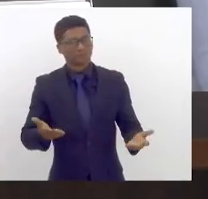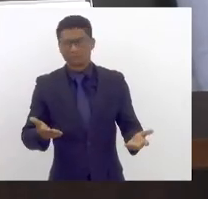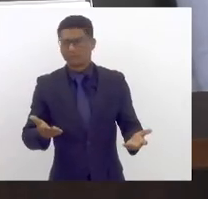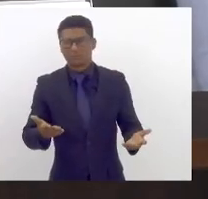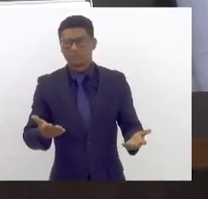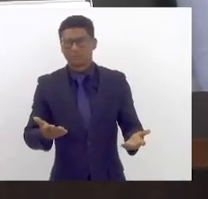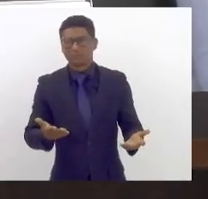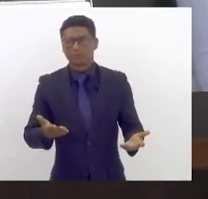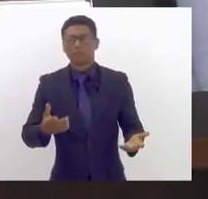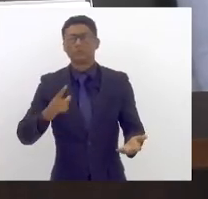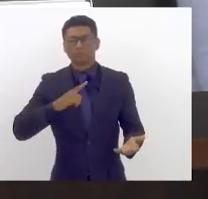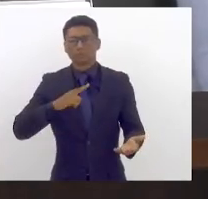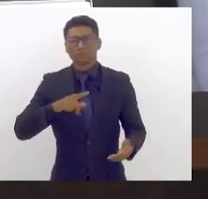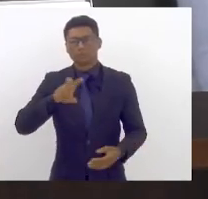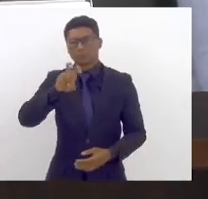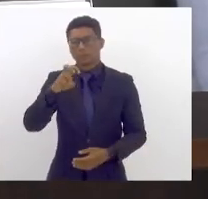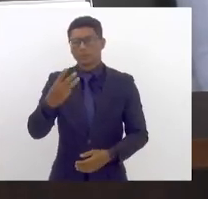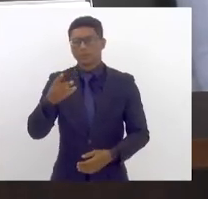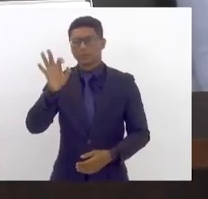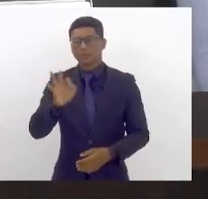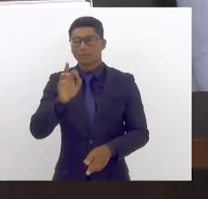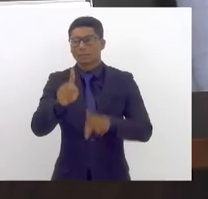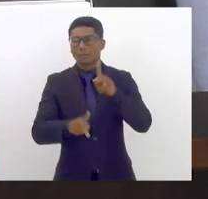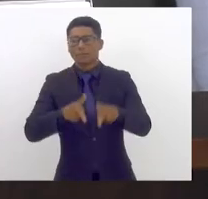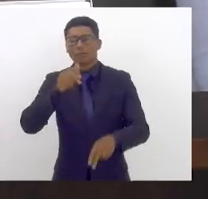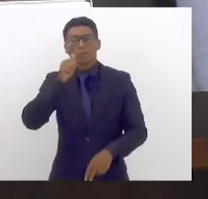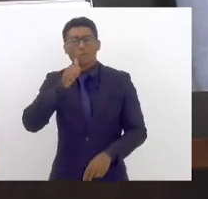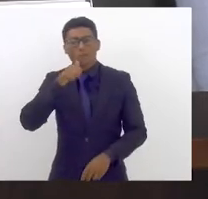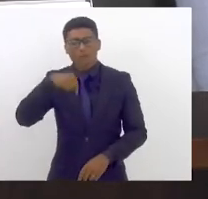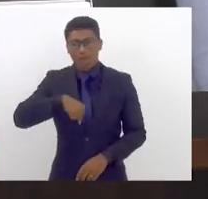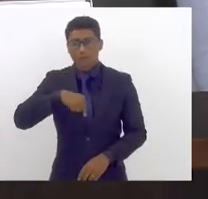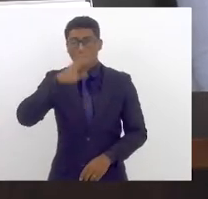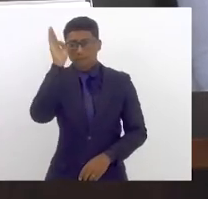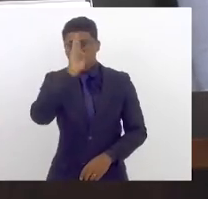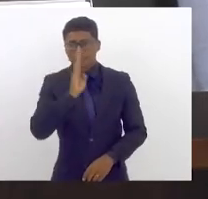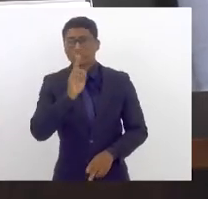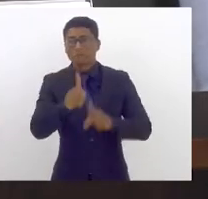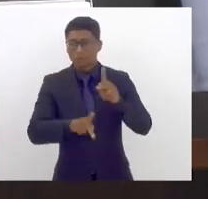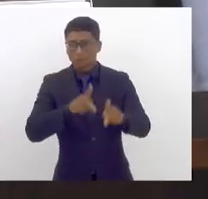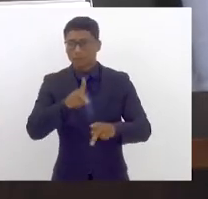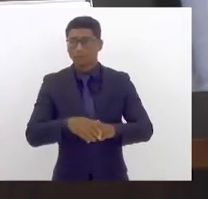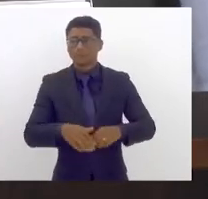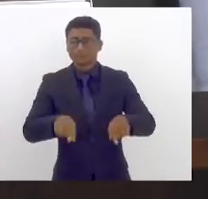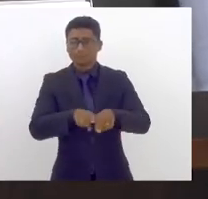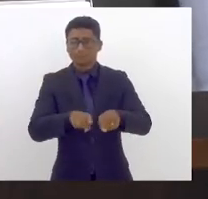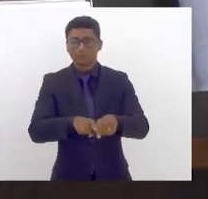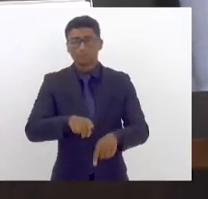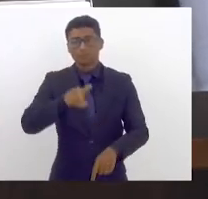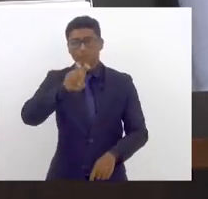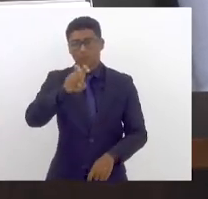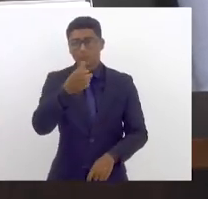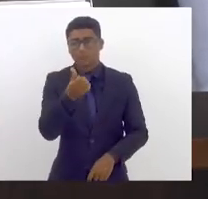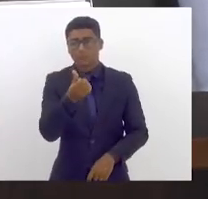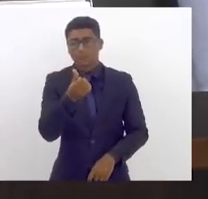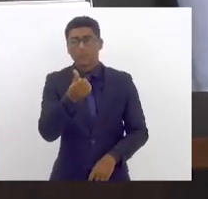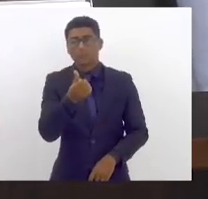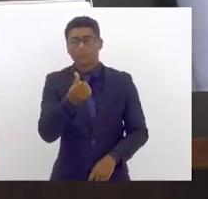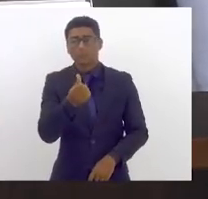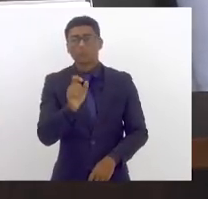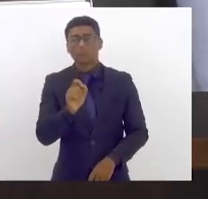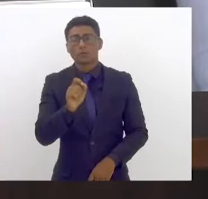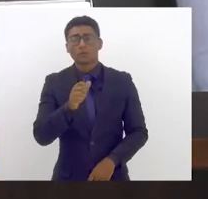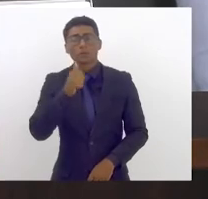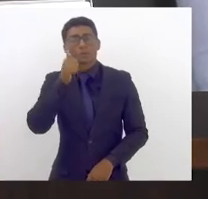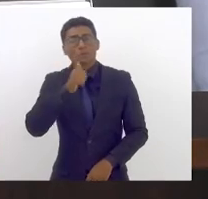temos 53% da população brasileira de mulheres temos 56% da população brasileira de